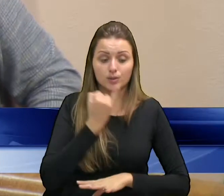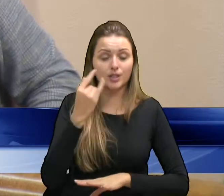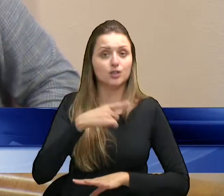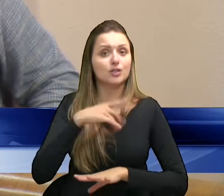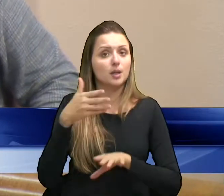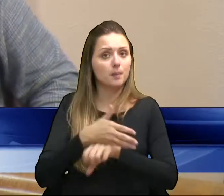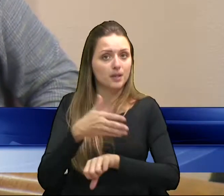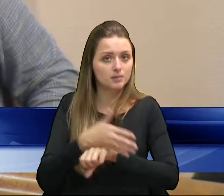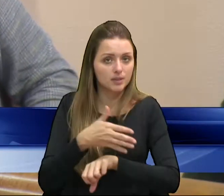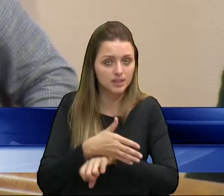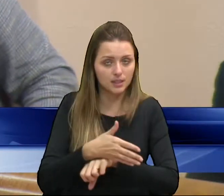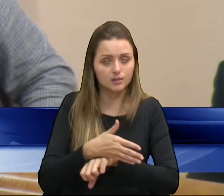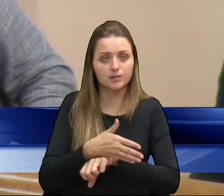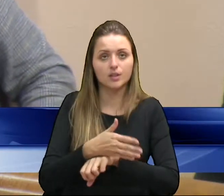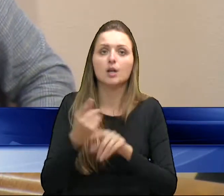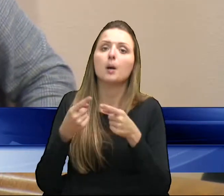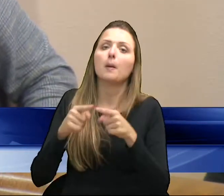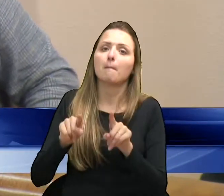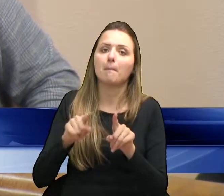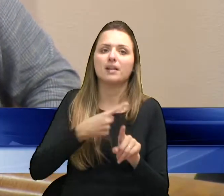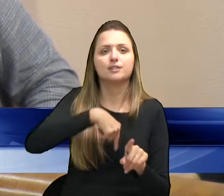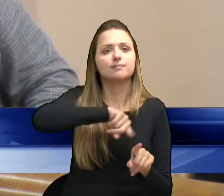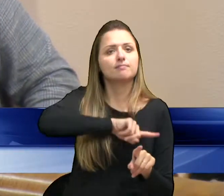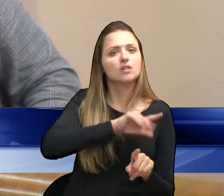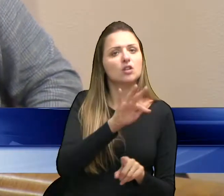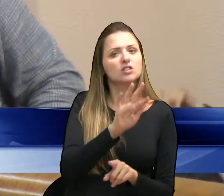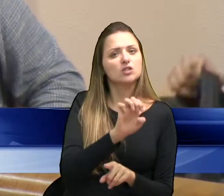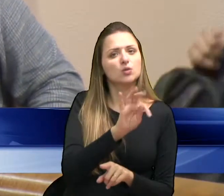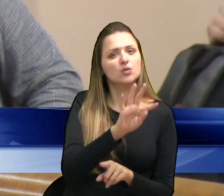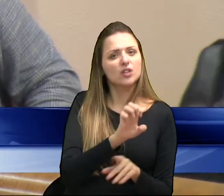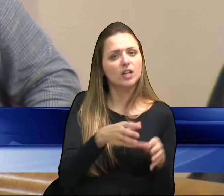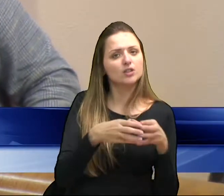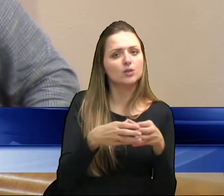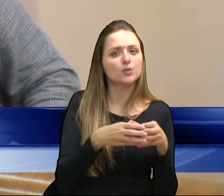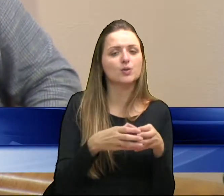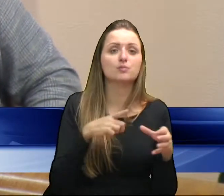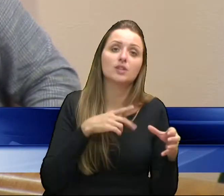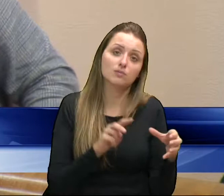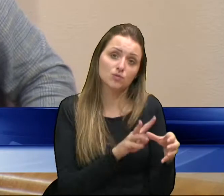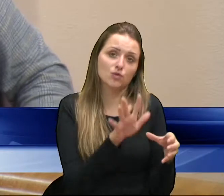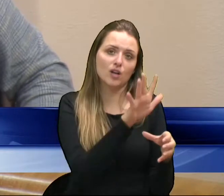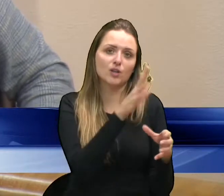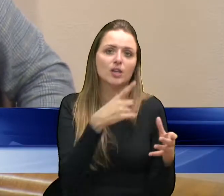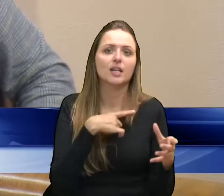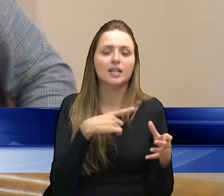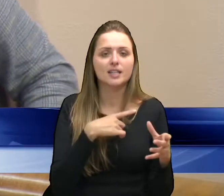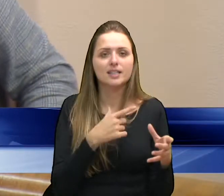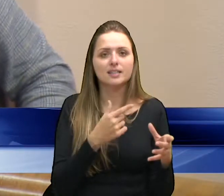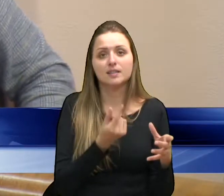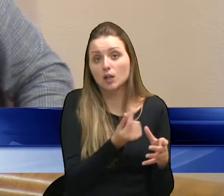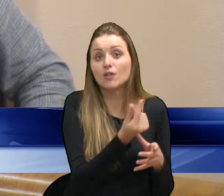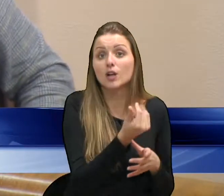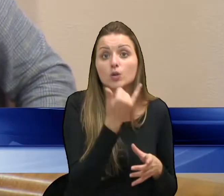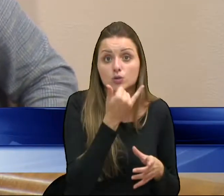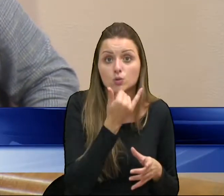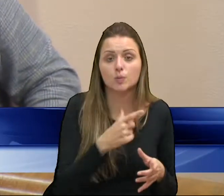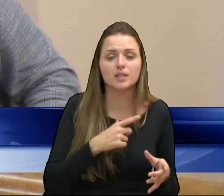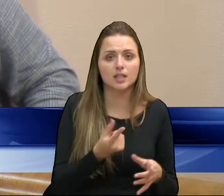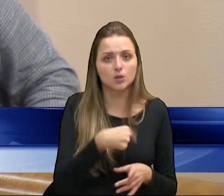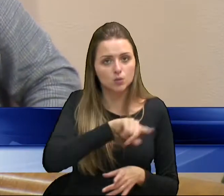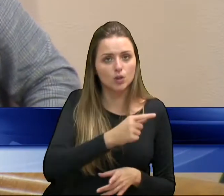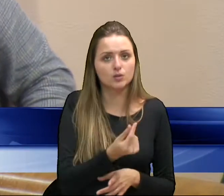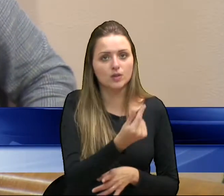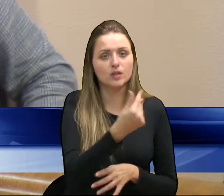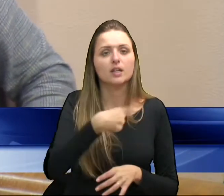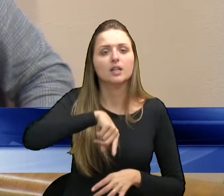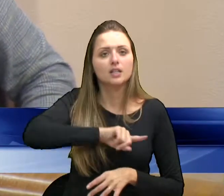tem seu espaço, mas nós do fretamento temos o nosso valor e temos o nosso espaço. E com certeza vamos ajudar